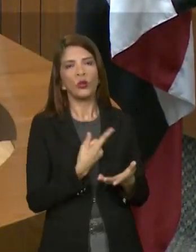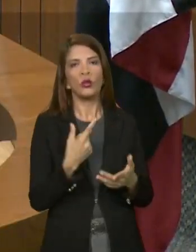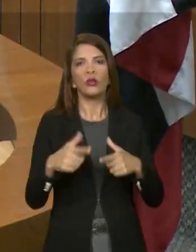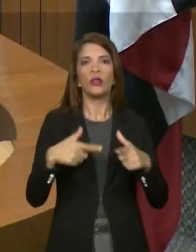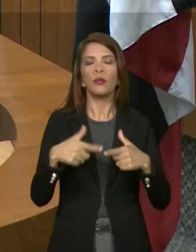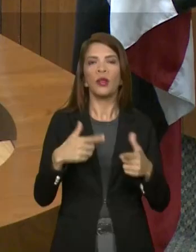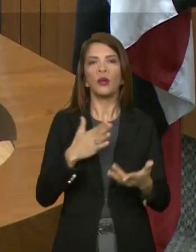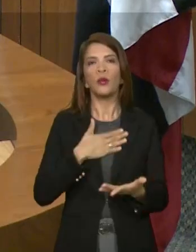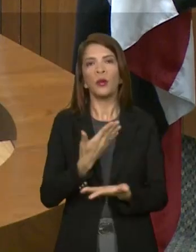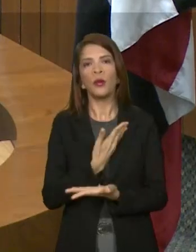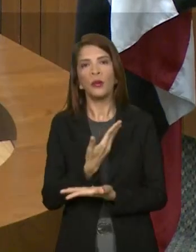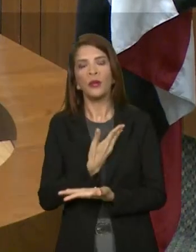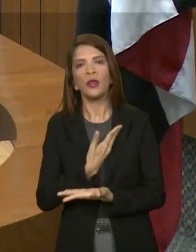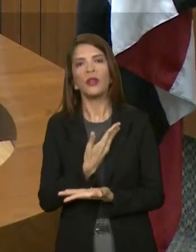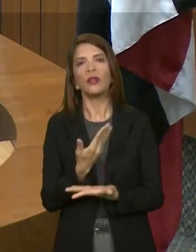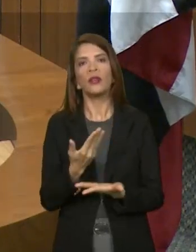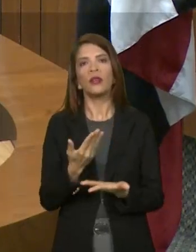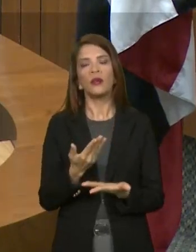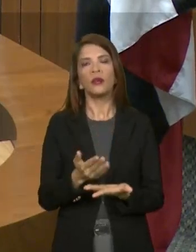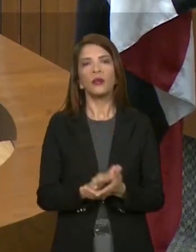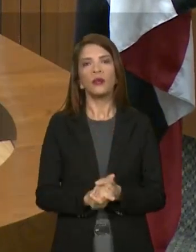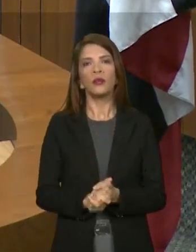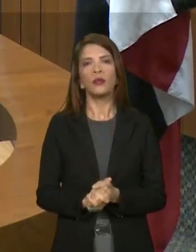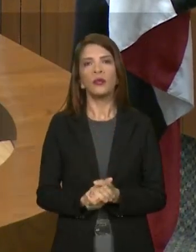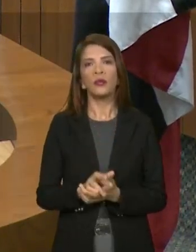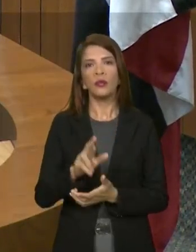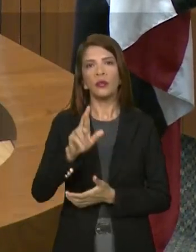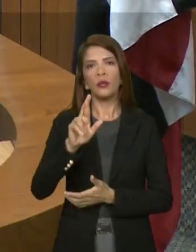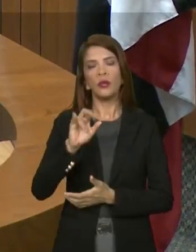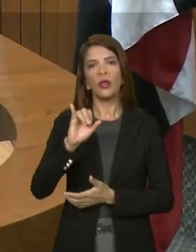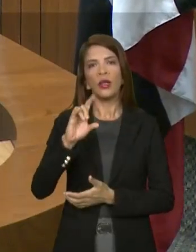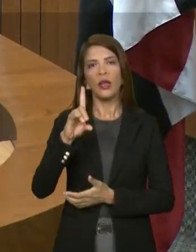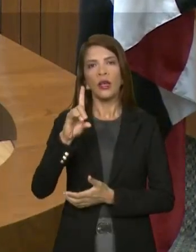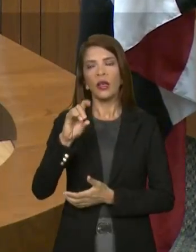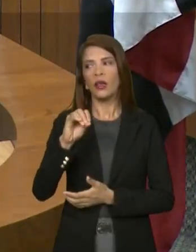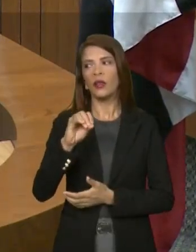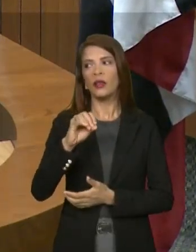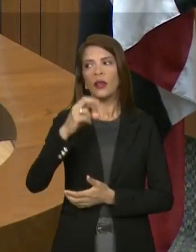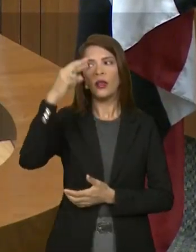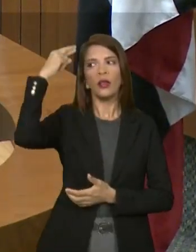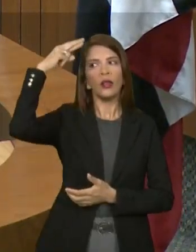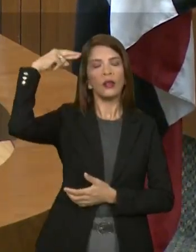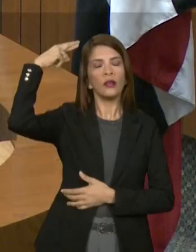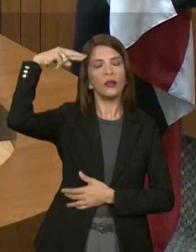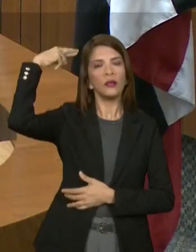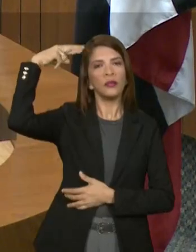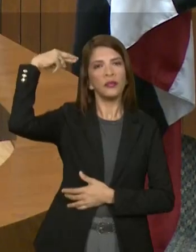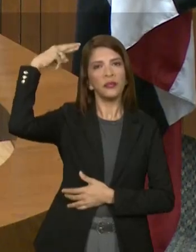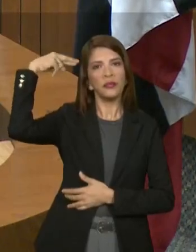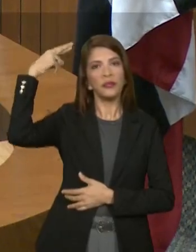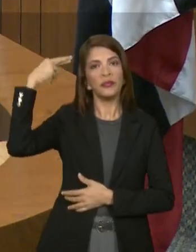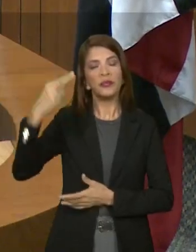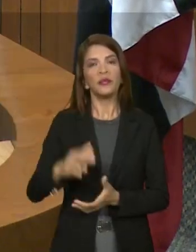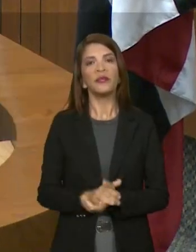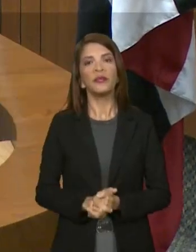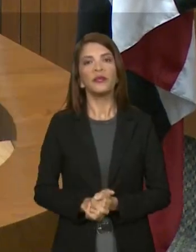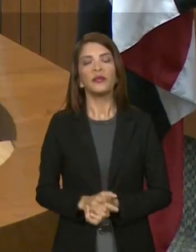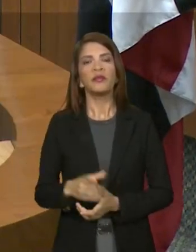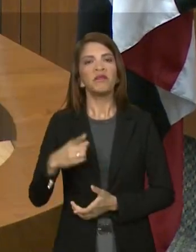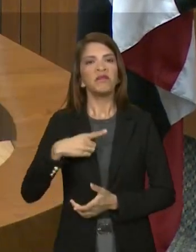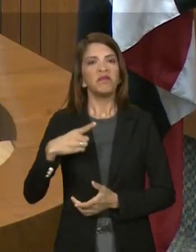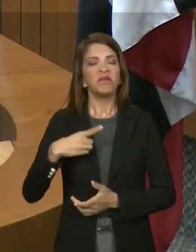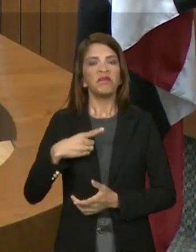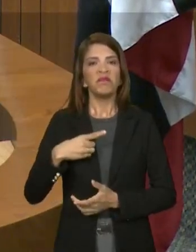grande colega, Rio do Amaral, que obteve uma vitória